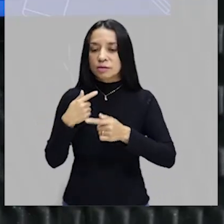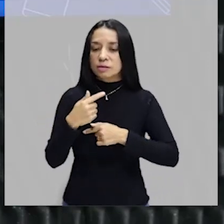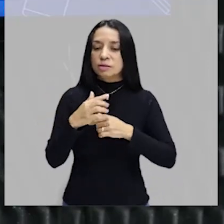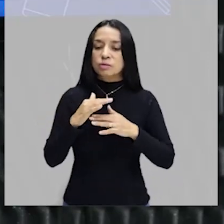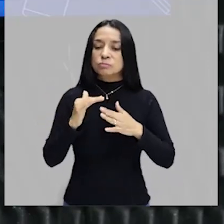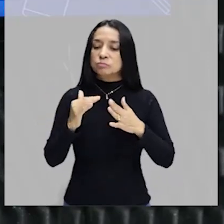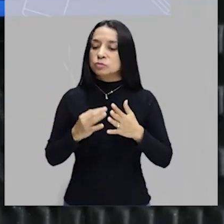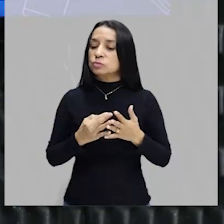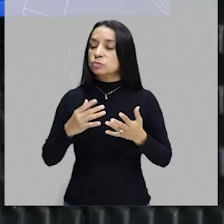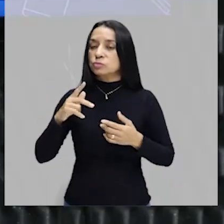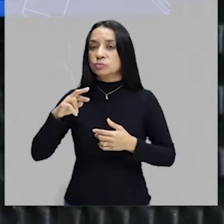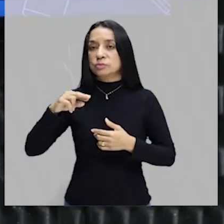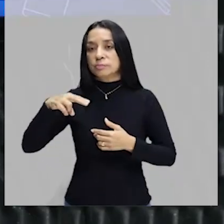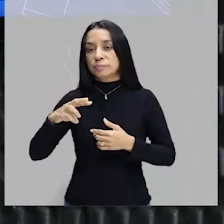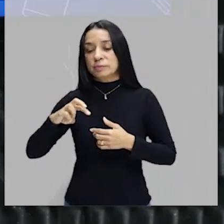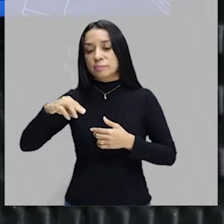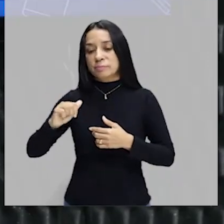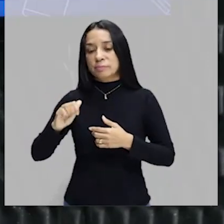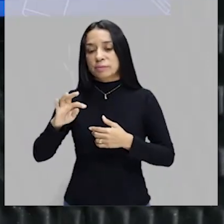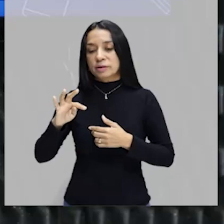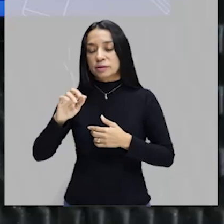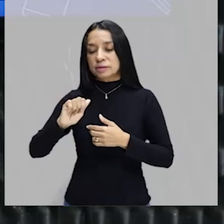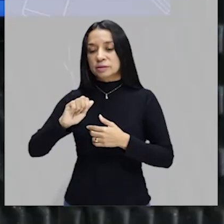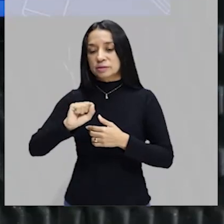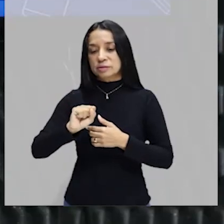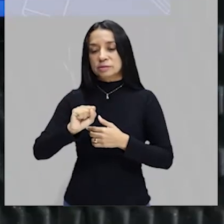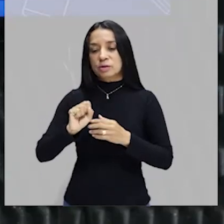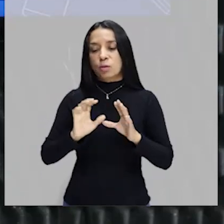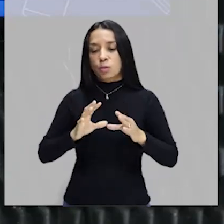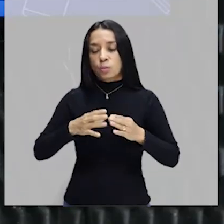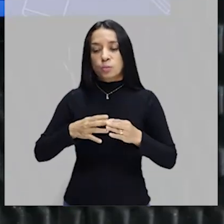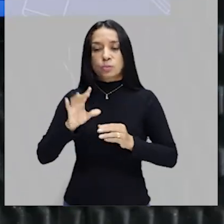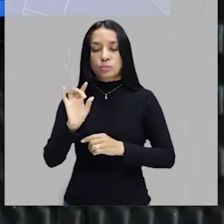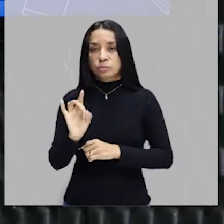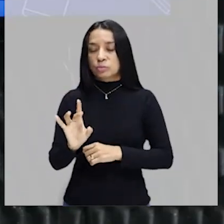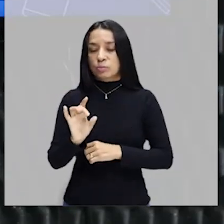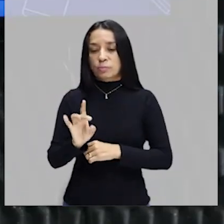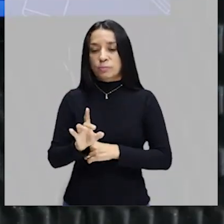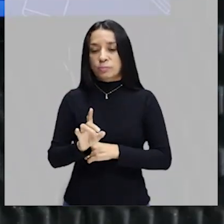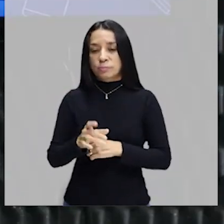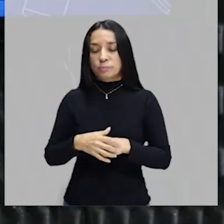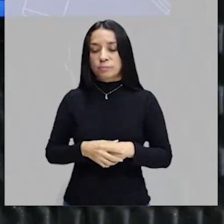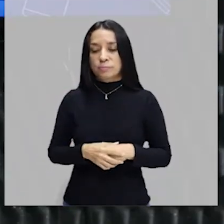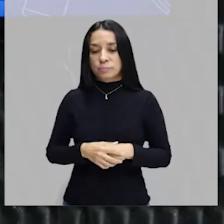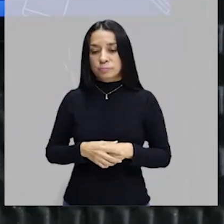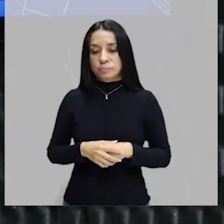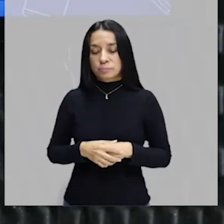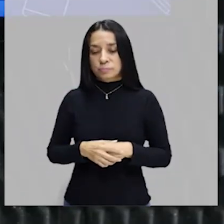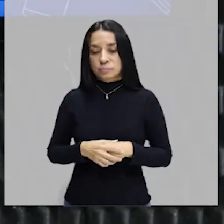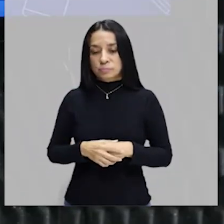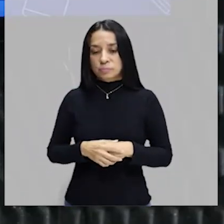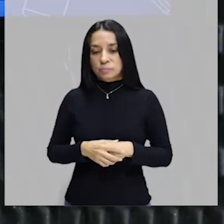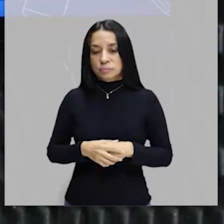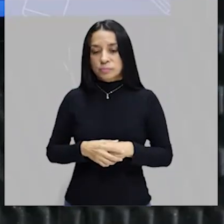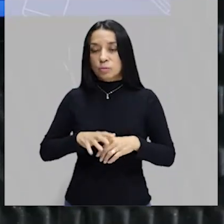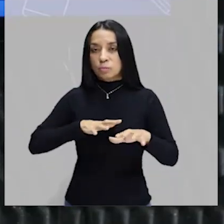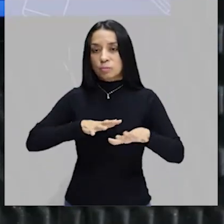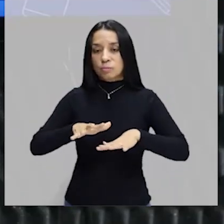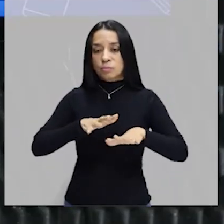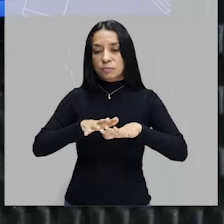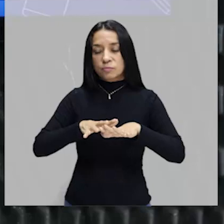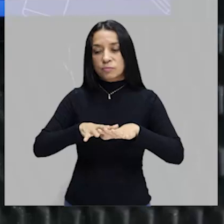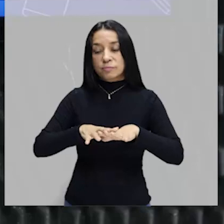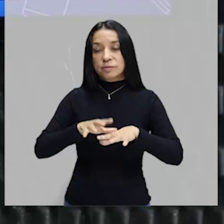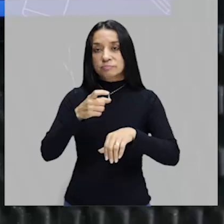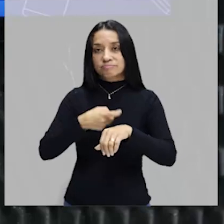todos os primatas era um grupo só, vivia todos numa mesma área, na África. Então, com esse movimento das